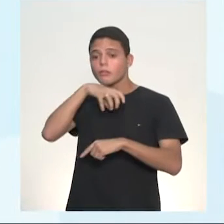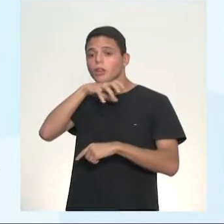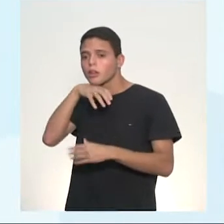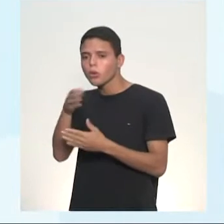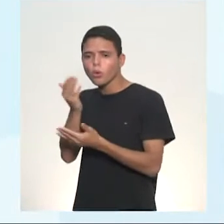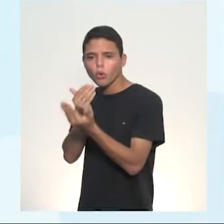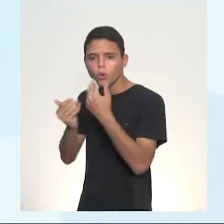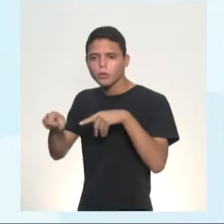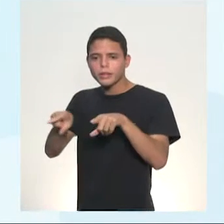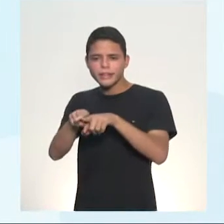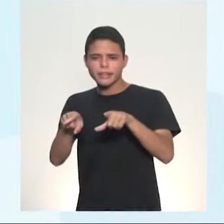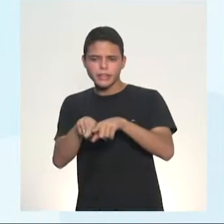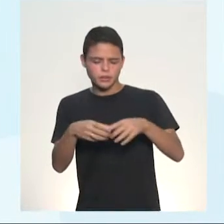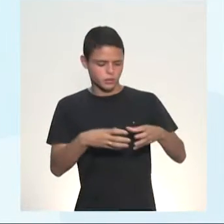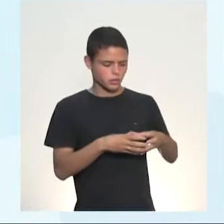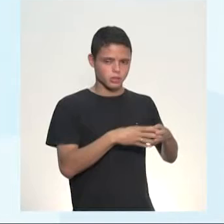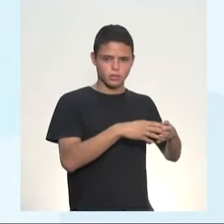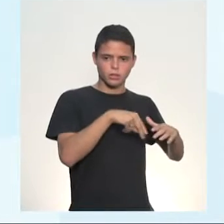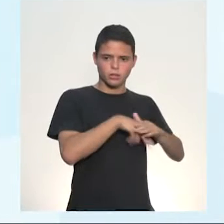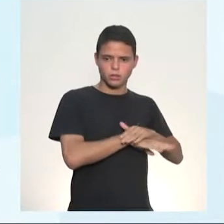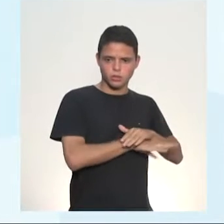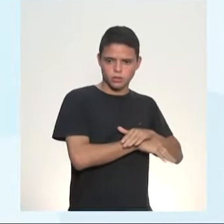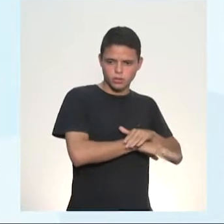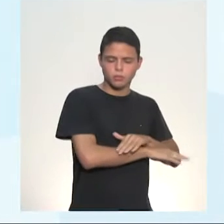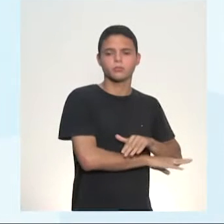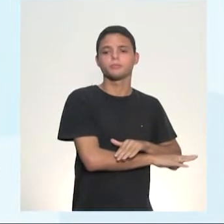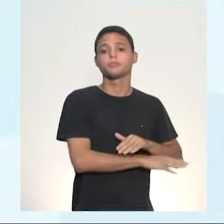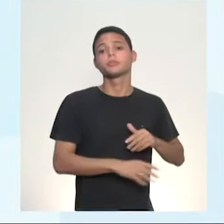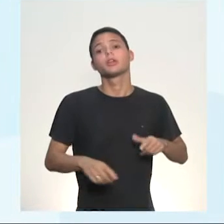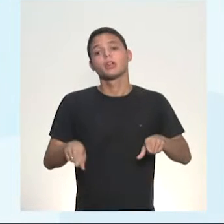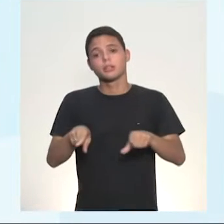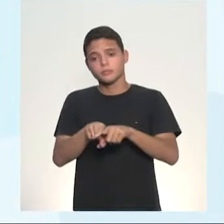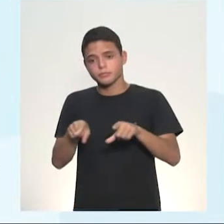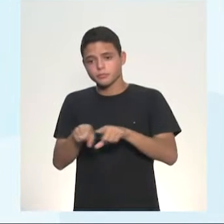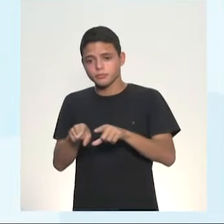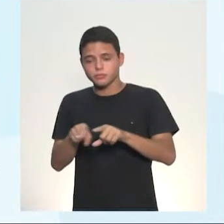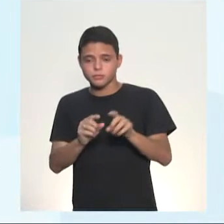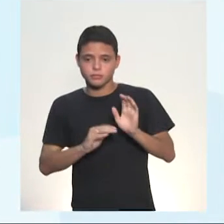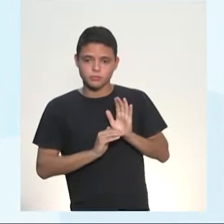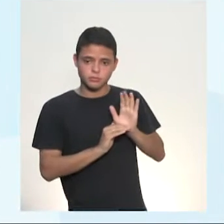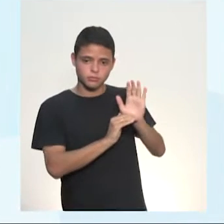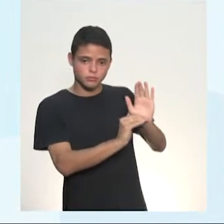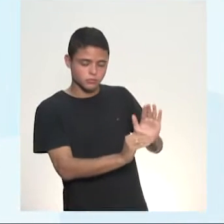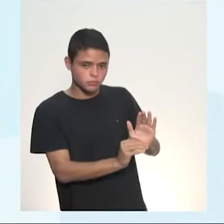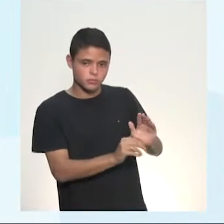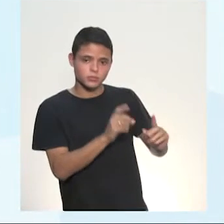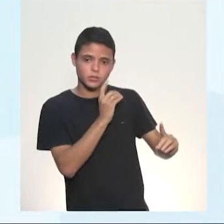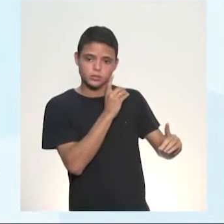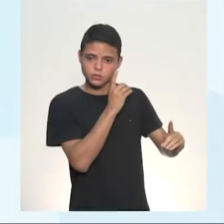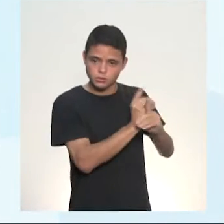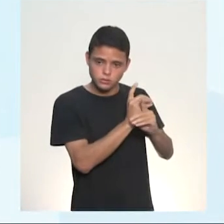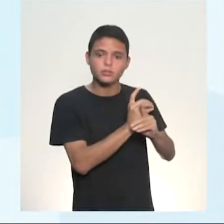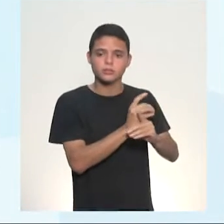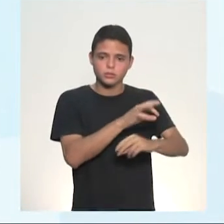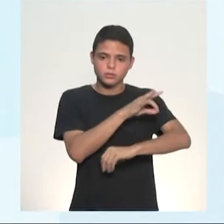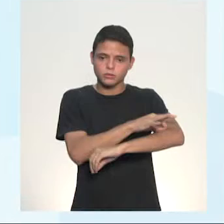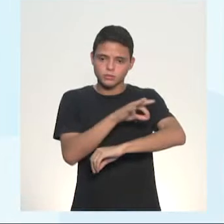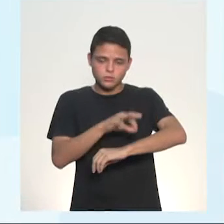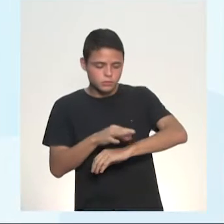ninhos servem de abrigo para muitos animais, então aquele animal lá que está sem um lugar para ficar acaba encontrando abrigo na casa do cupim.